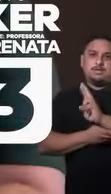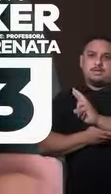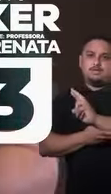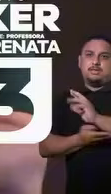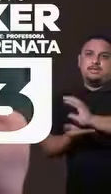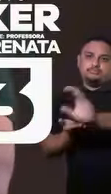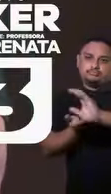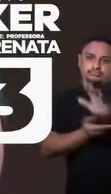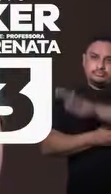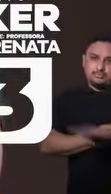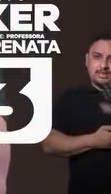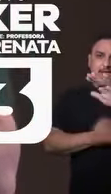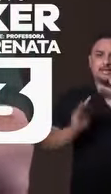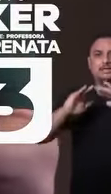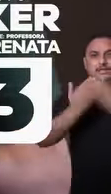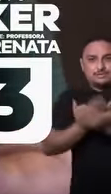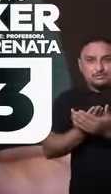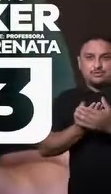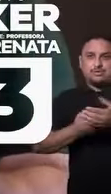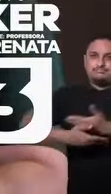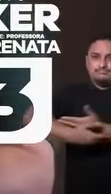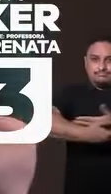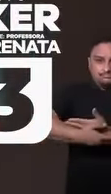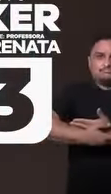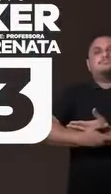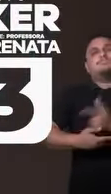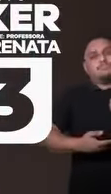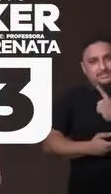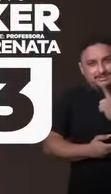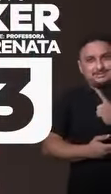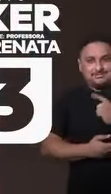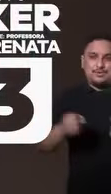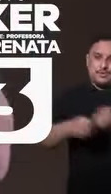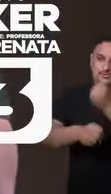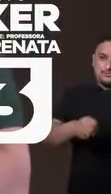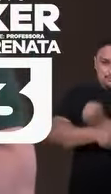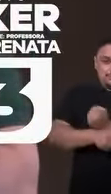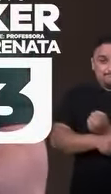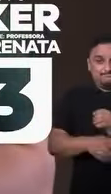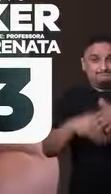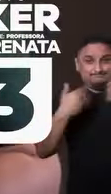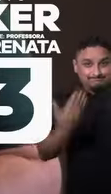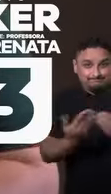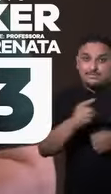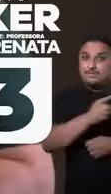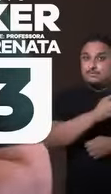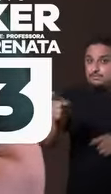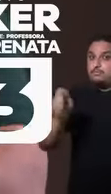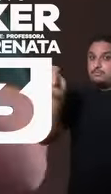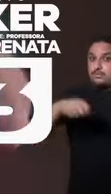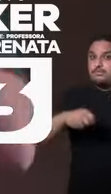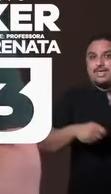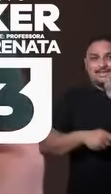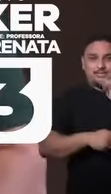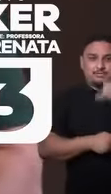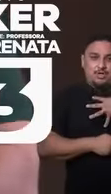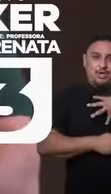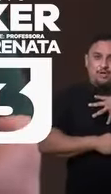de lei. Verba garantida, creche construída, CMEI construído. Desta forma, você vai poder deixar seu